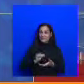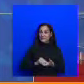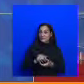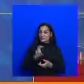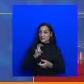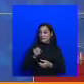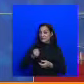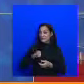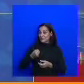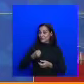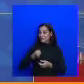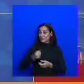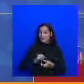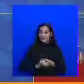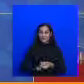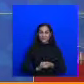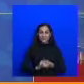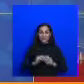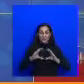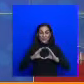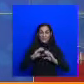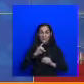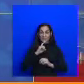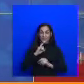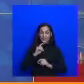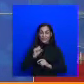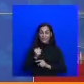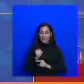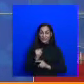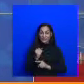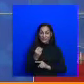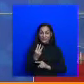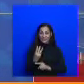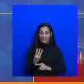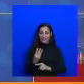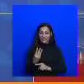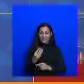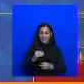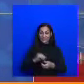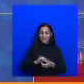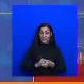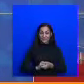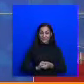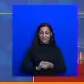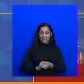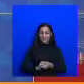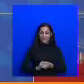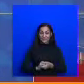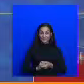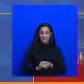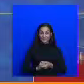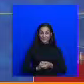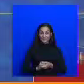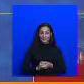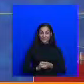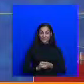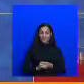Ainda faltam 5 números. Bola verde, 83. Verde número 83.